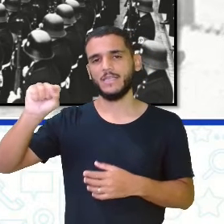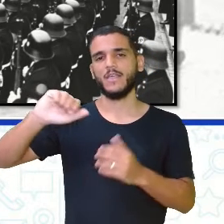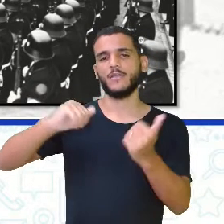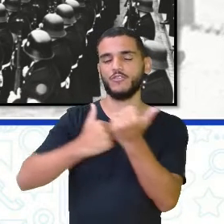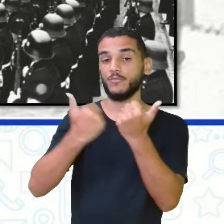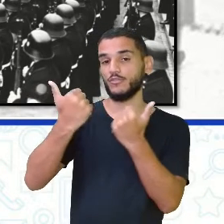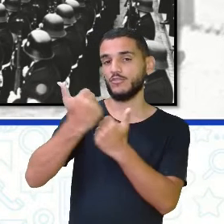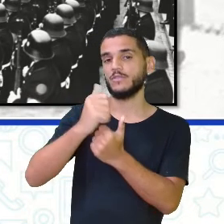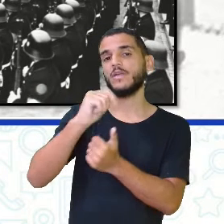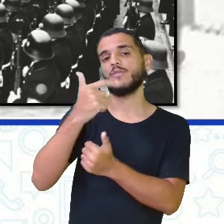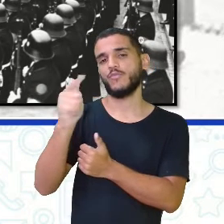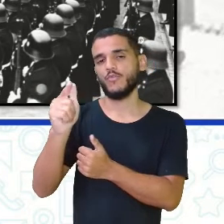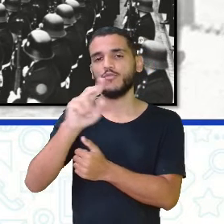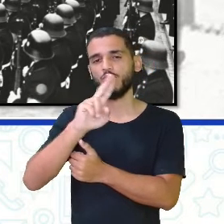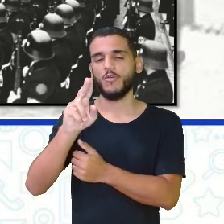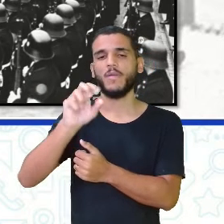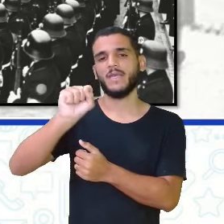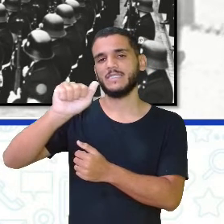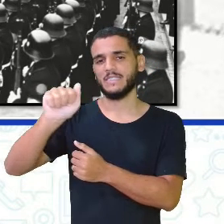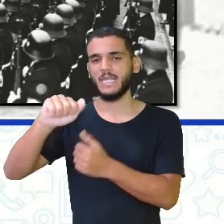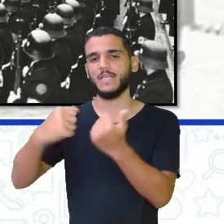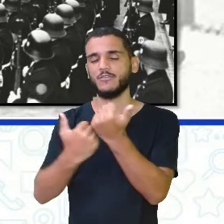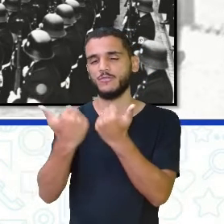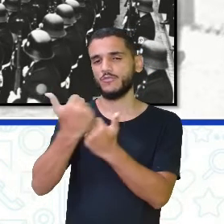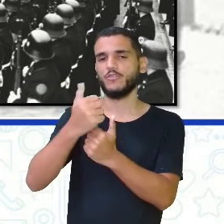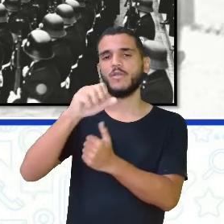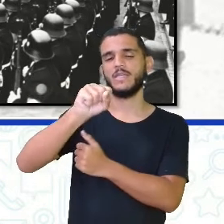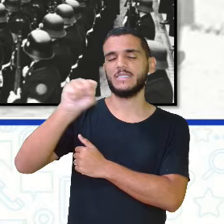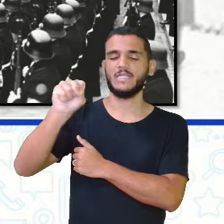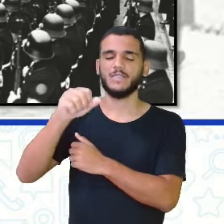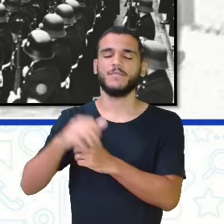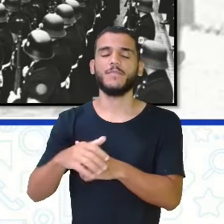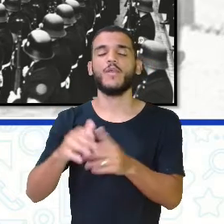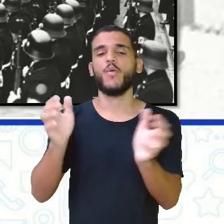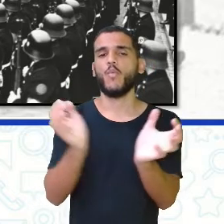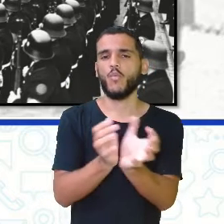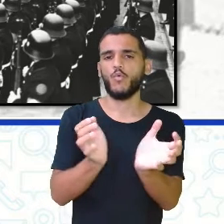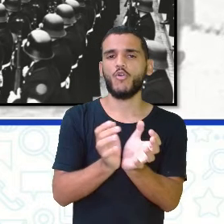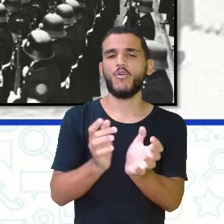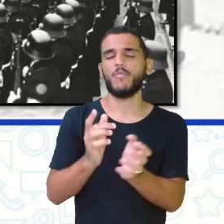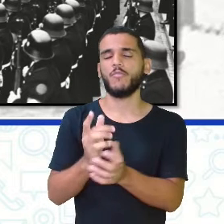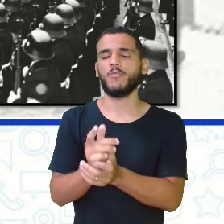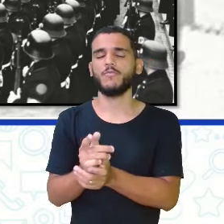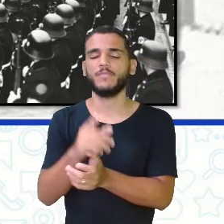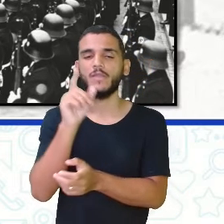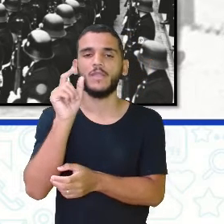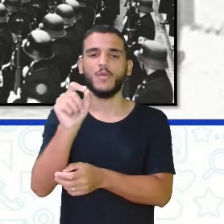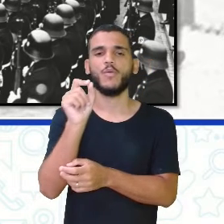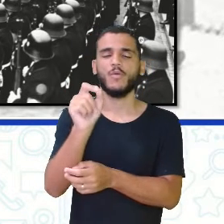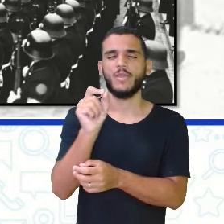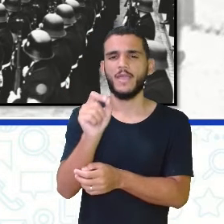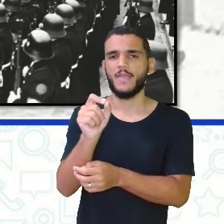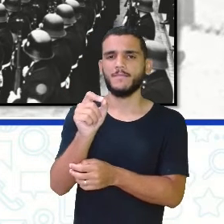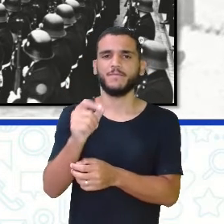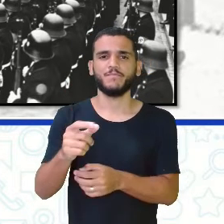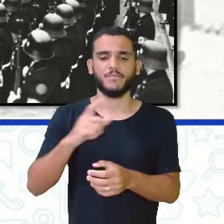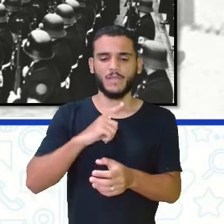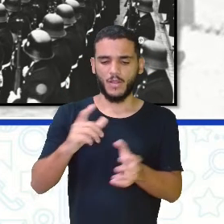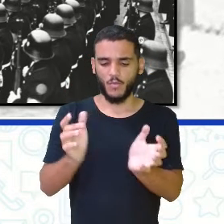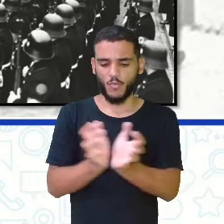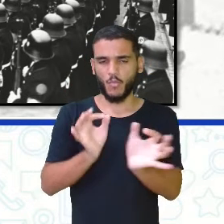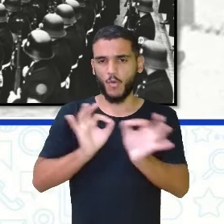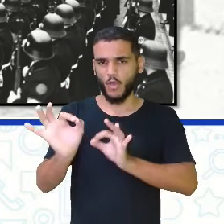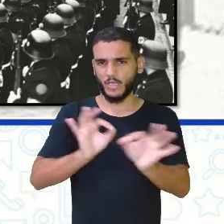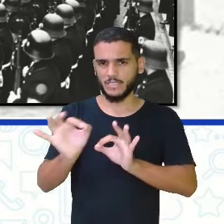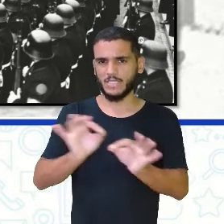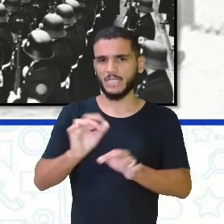a Schutzstaffel, certo? Era um grupo de elite que contava com homens racialmente selecionados e disciplinados.